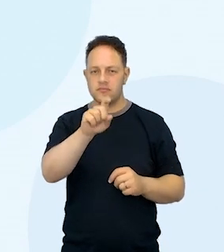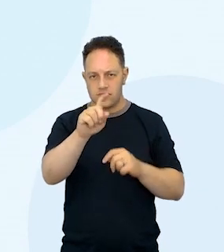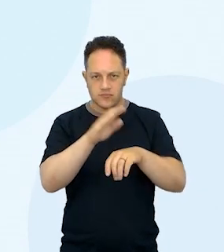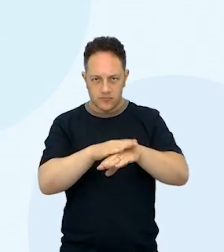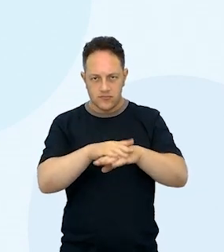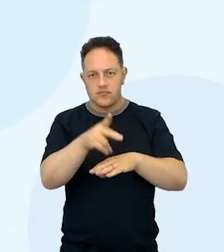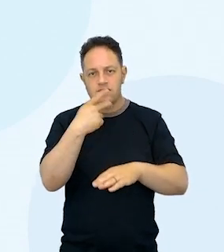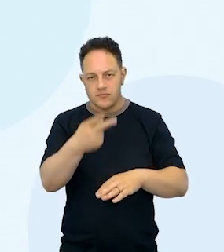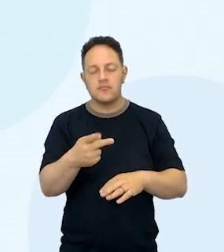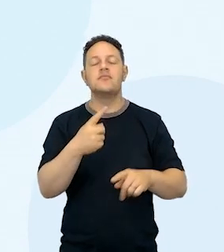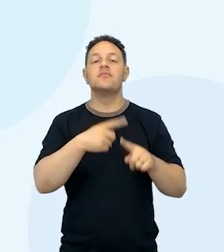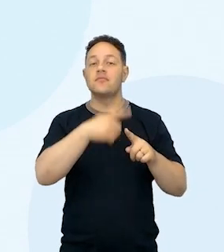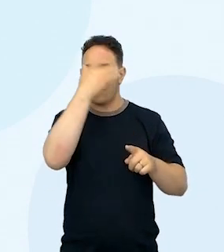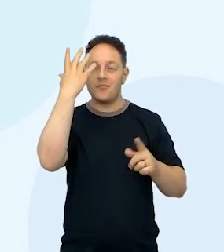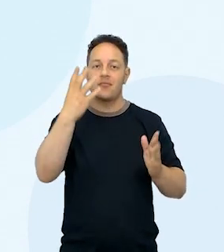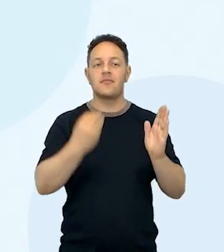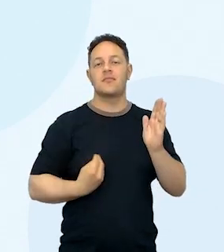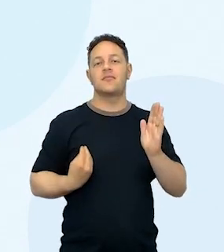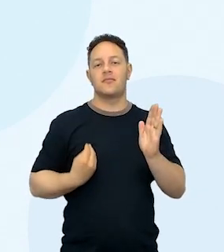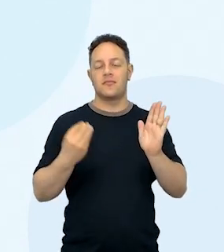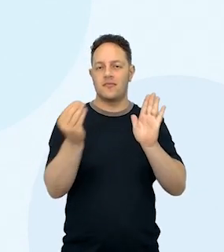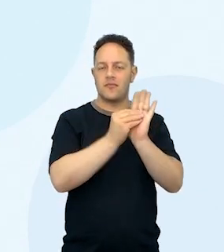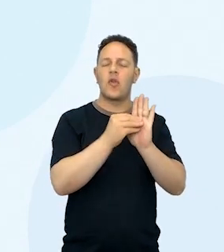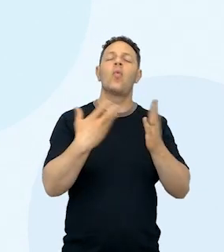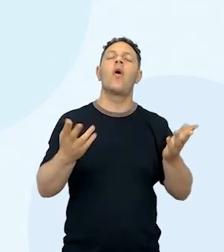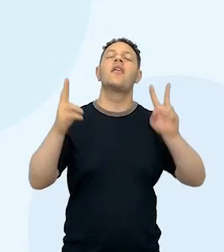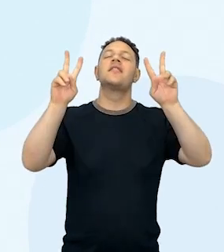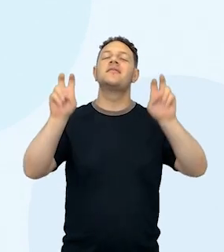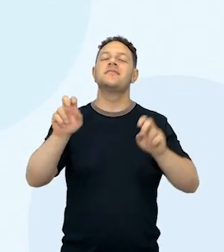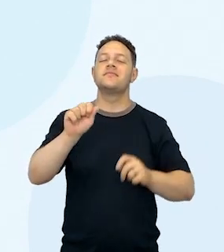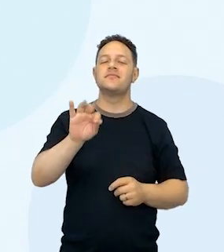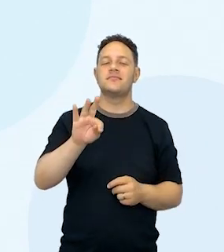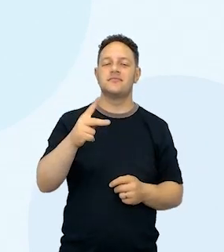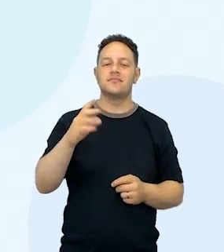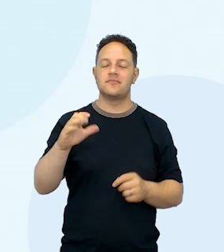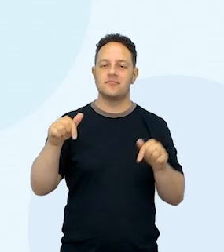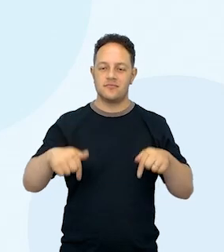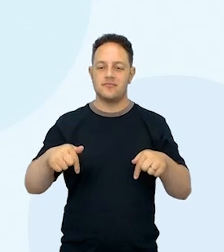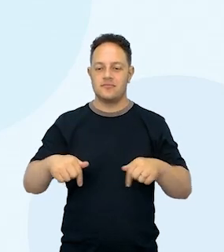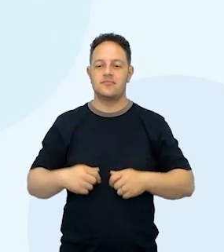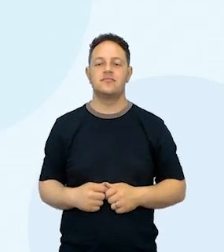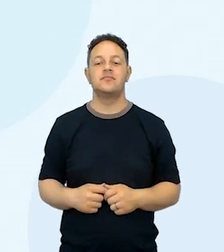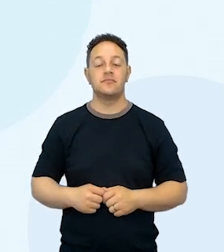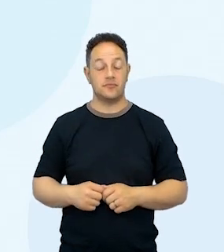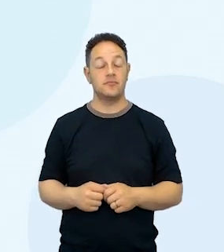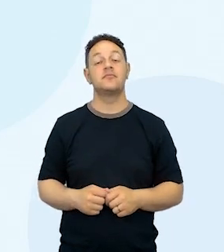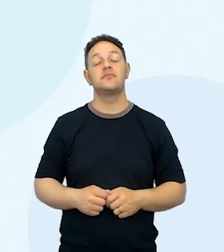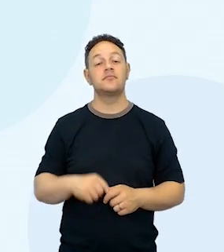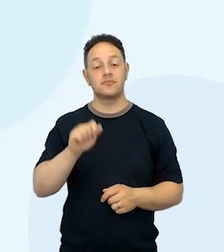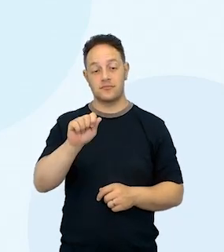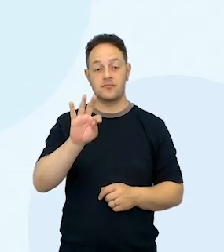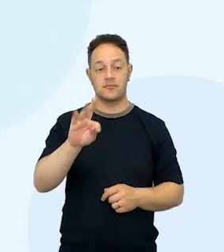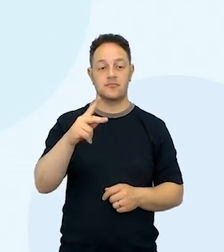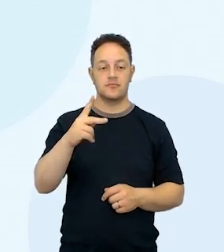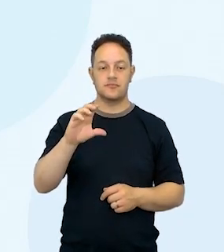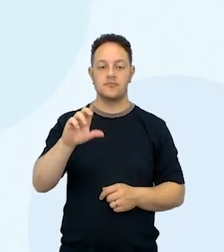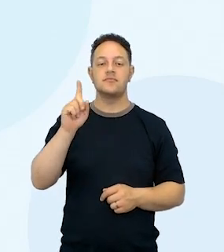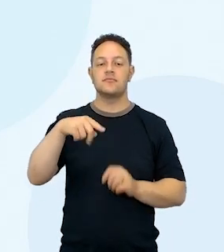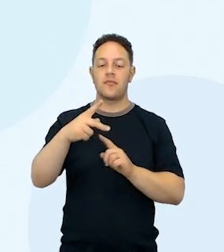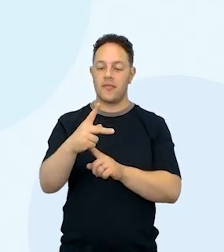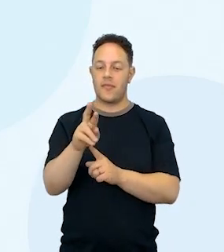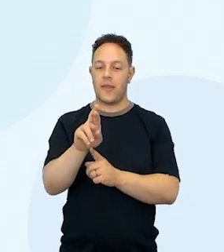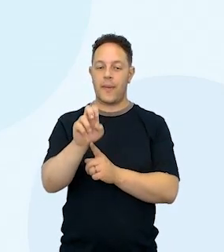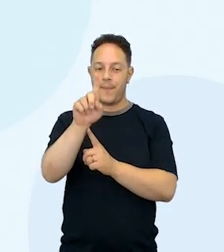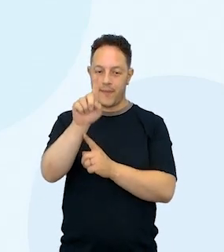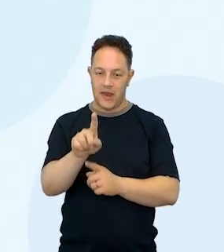a presença. Ah, entendi. Precisa ter o título aí, como que tá... Esse primeiro? ATPC, Pré-Iniciação Científica